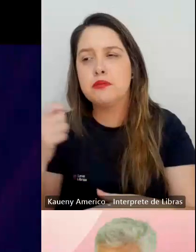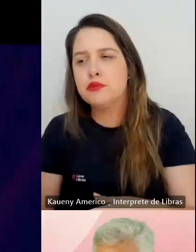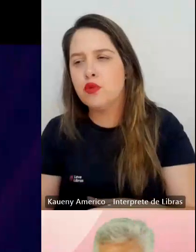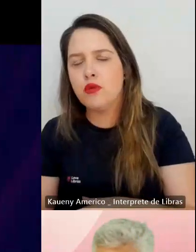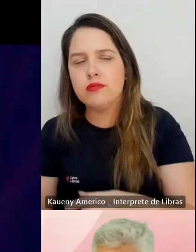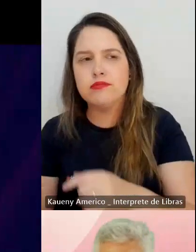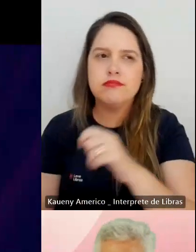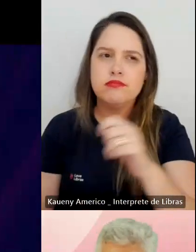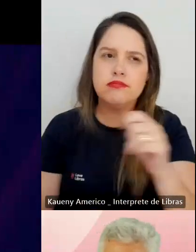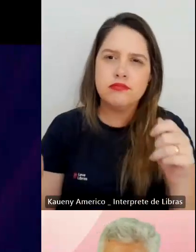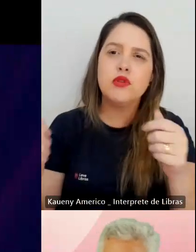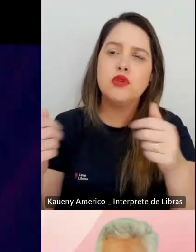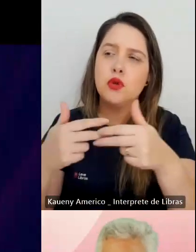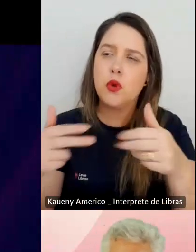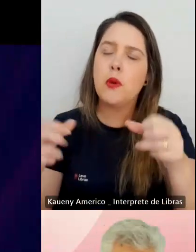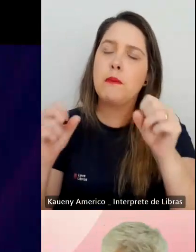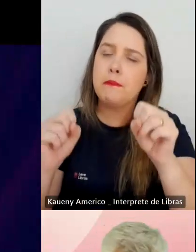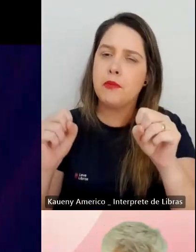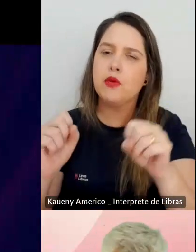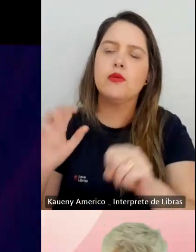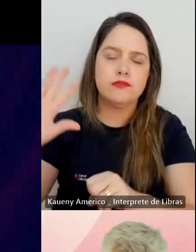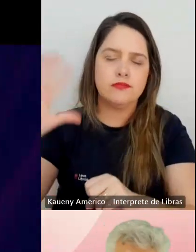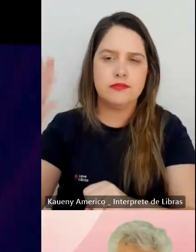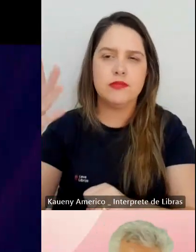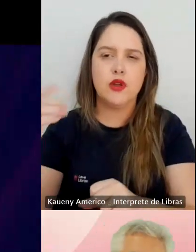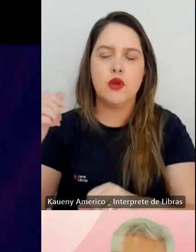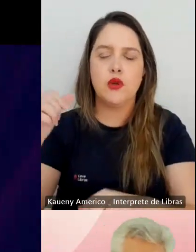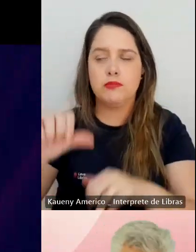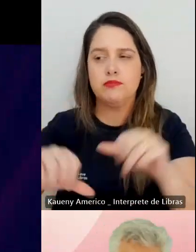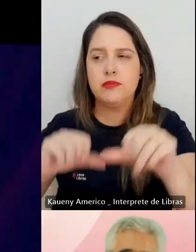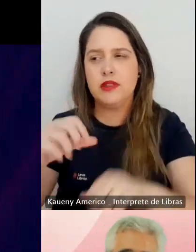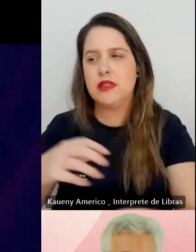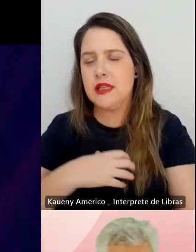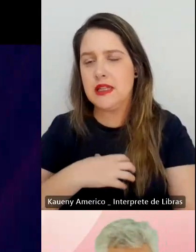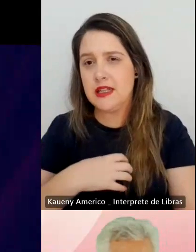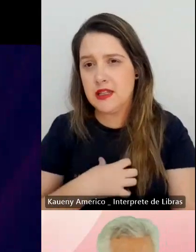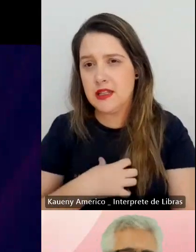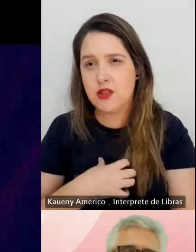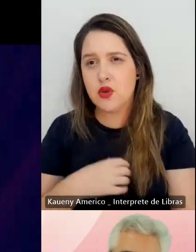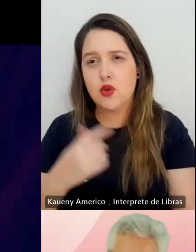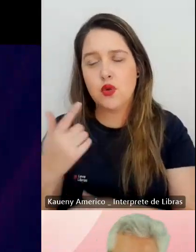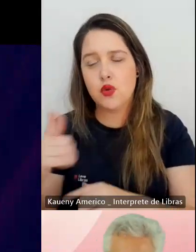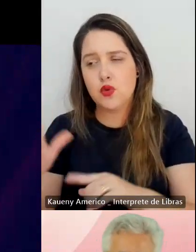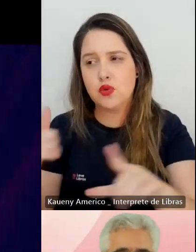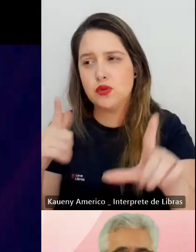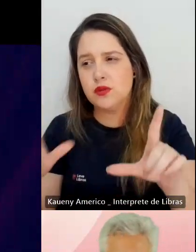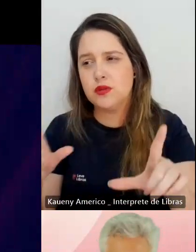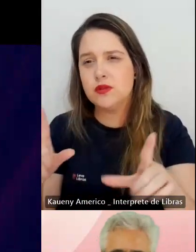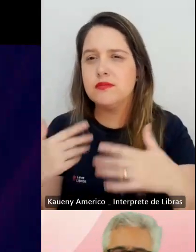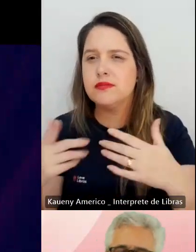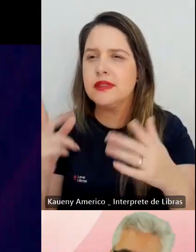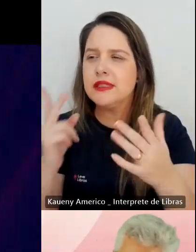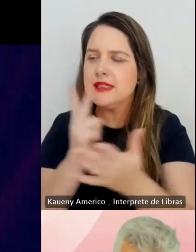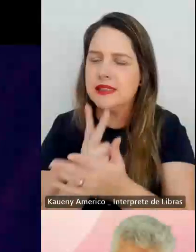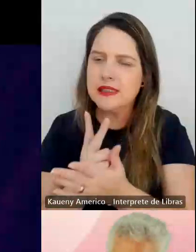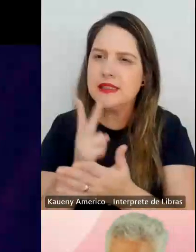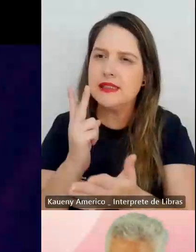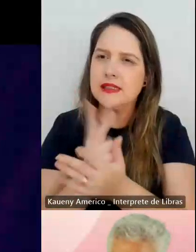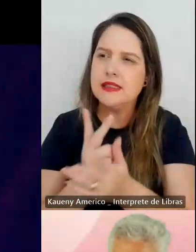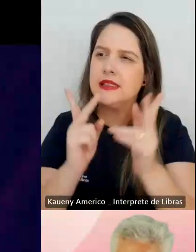coisas que podem acontecer. Então mudou demais a forma da mama, de novo, olho todos os dias, está sempre igual, está diferente,